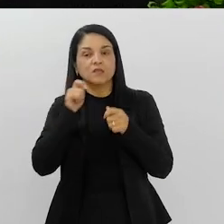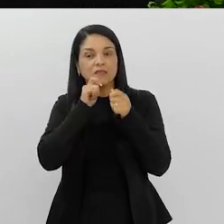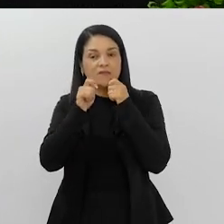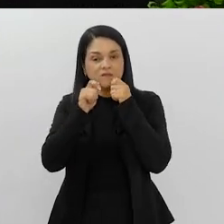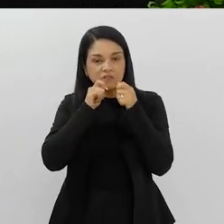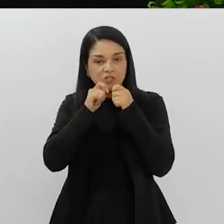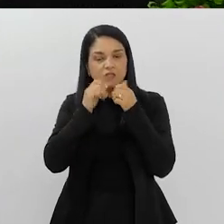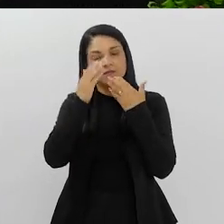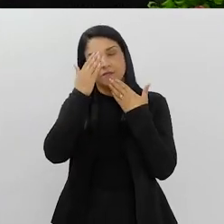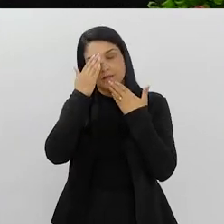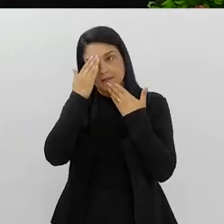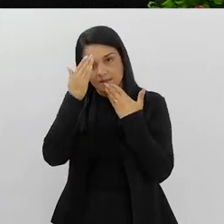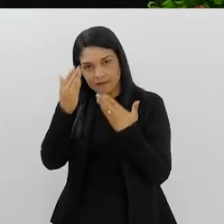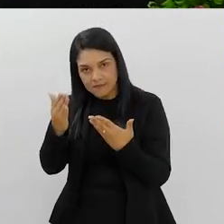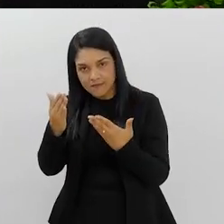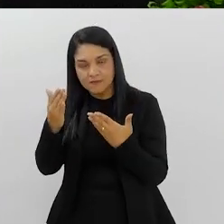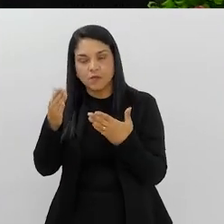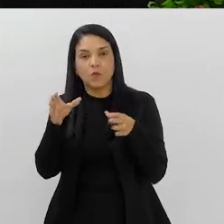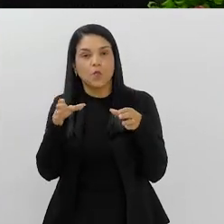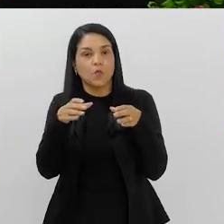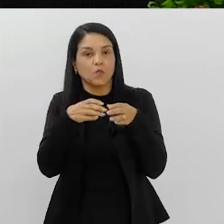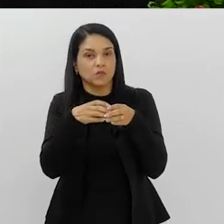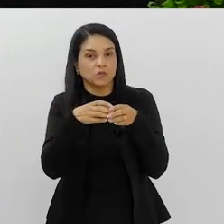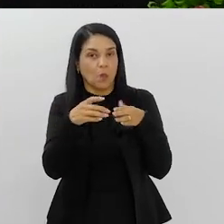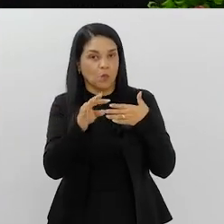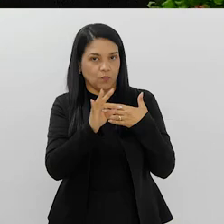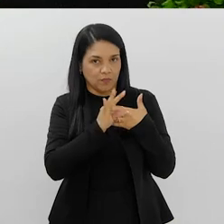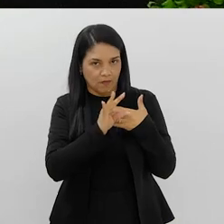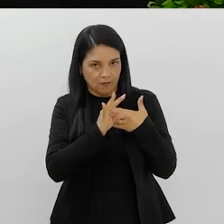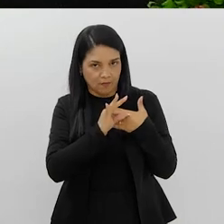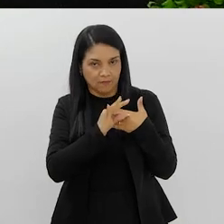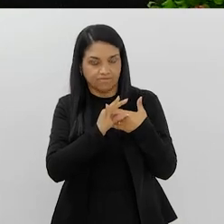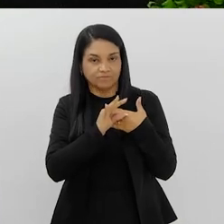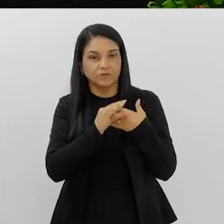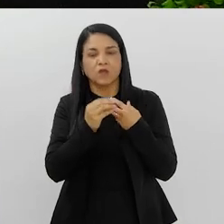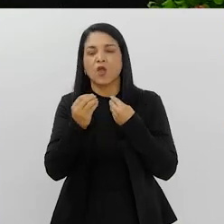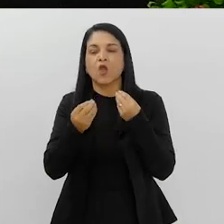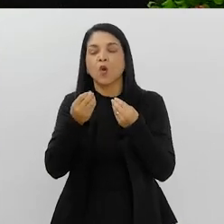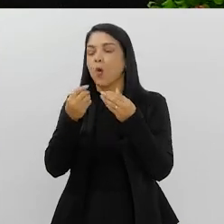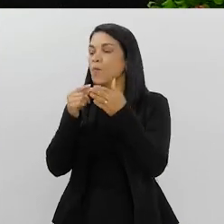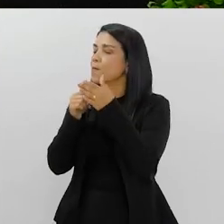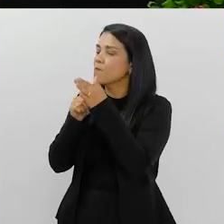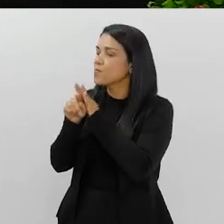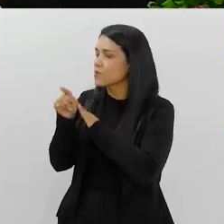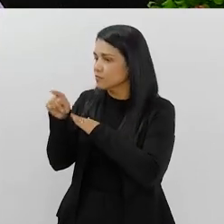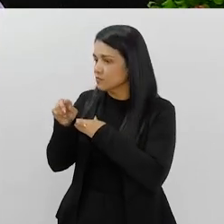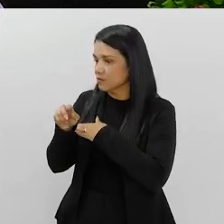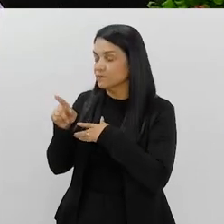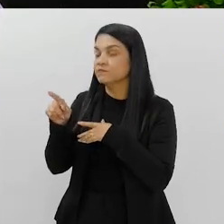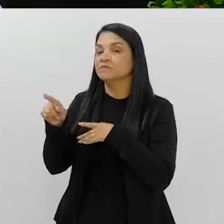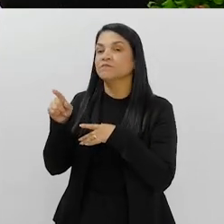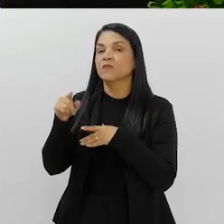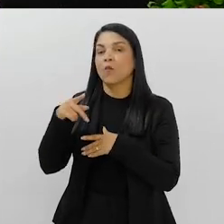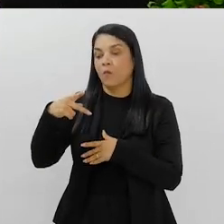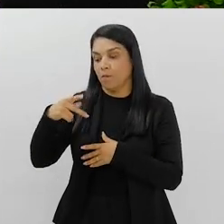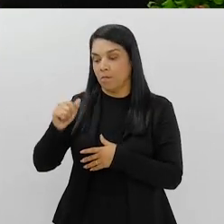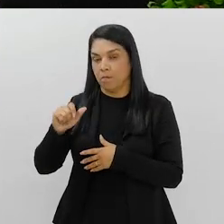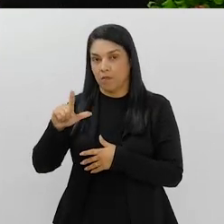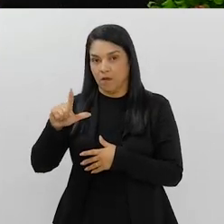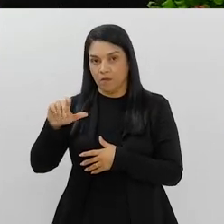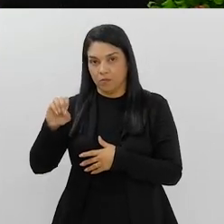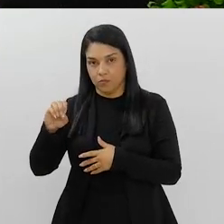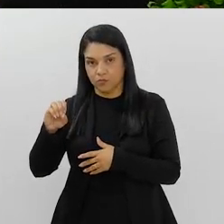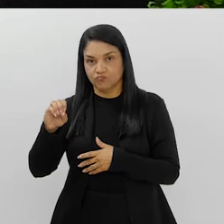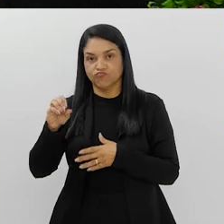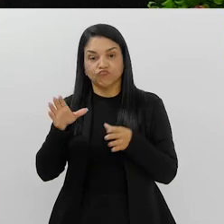a comissão técnica. Eu até gostaria de passar essa pergunta para o Reinaldo sobre a montagem desse elenco, Reinaldo. É, o Pablo